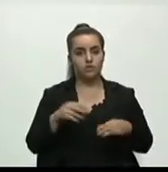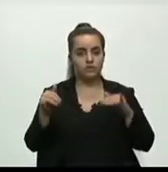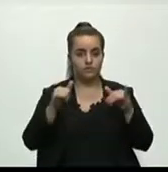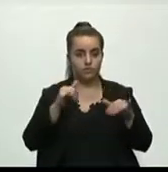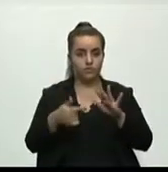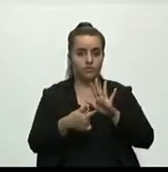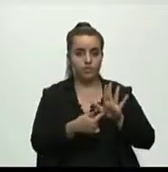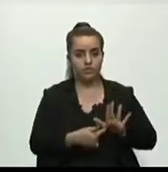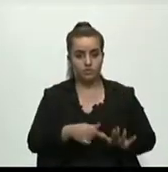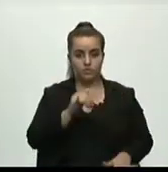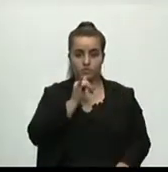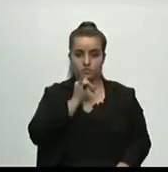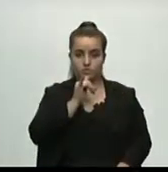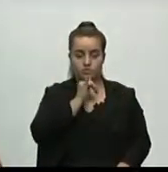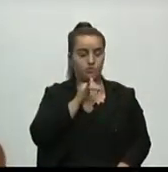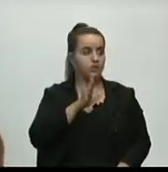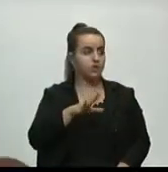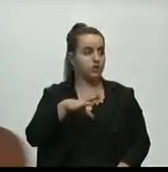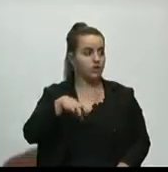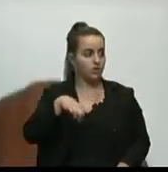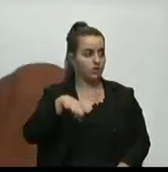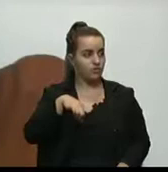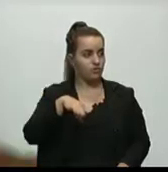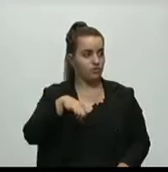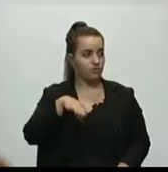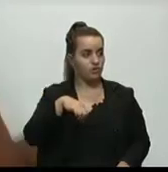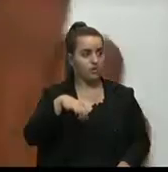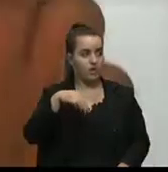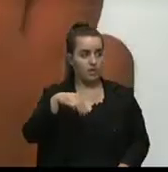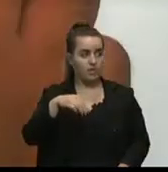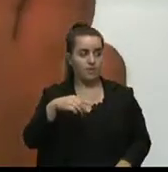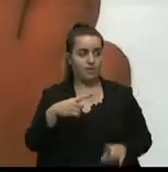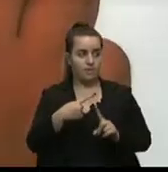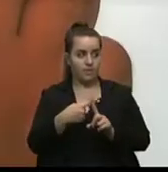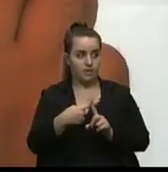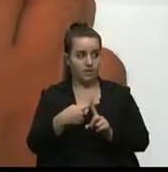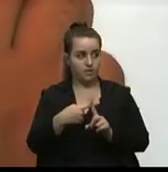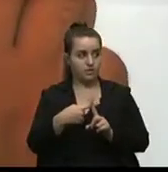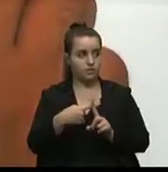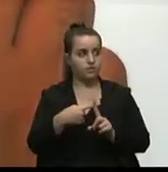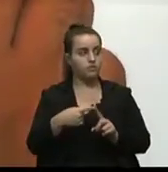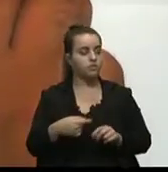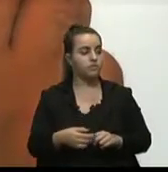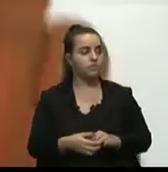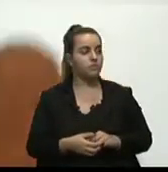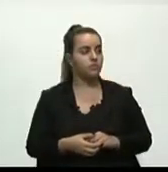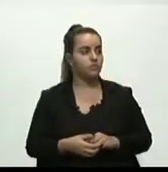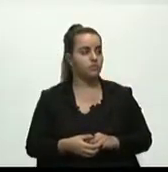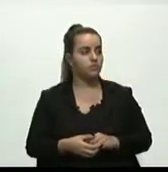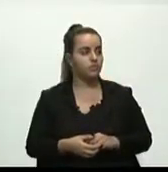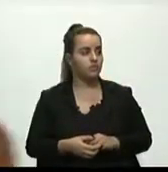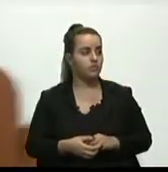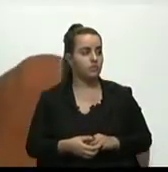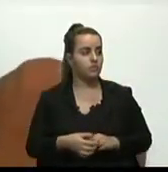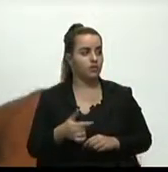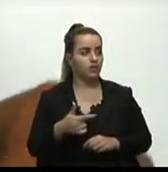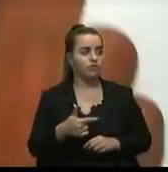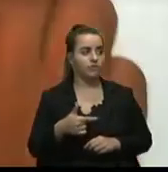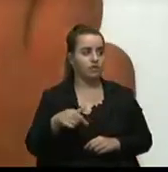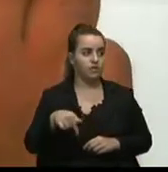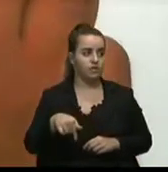exemplo. Então, 9, M+. Veja que a primeira informação já foi inserida. 27,